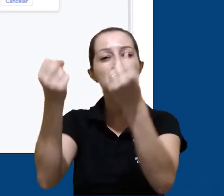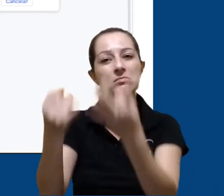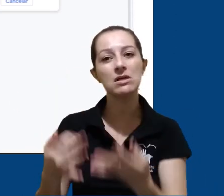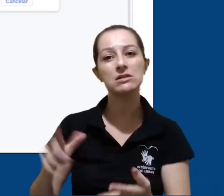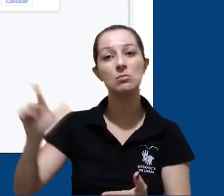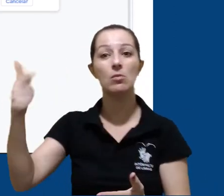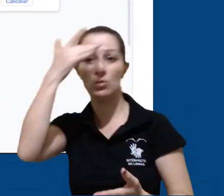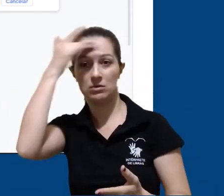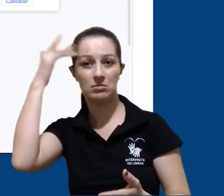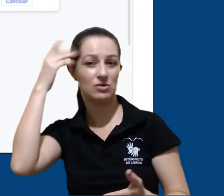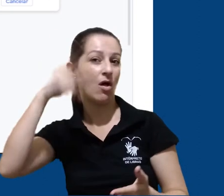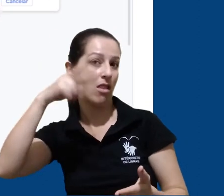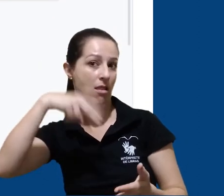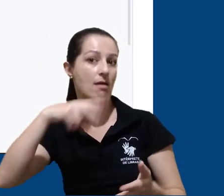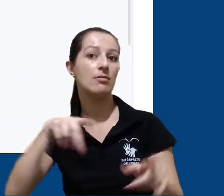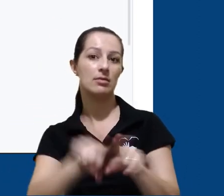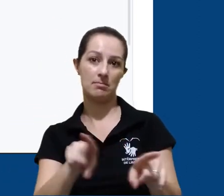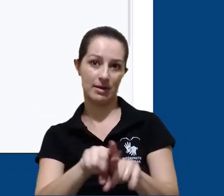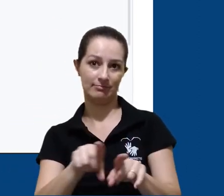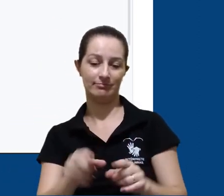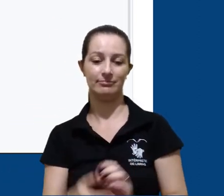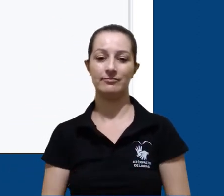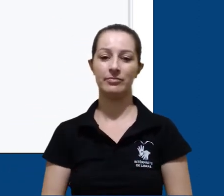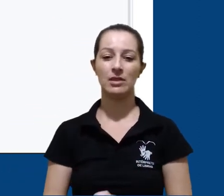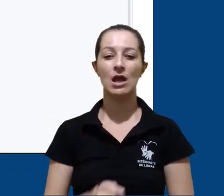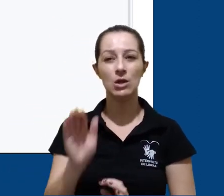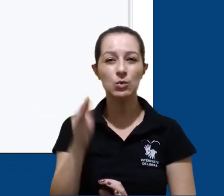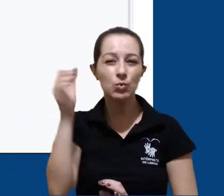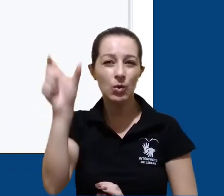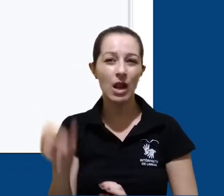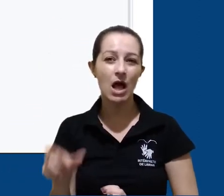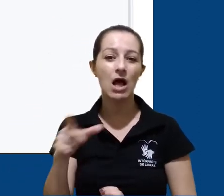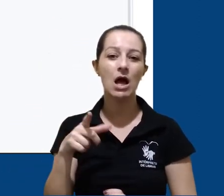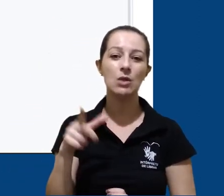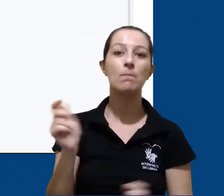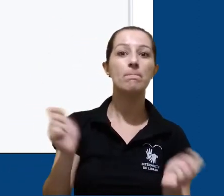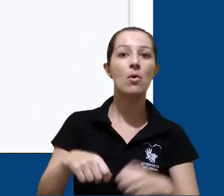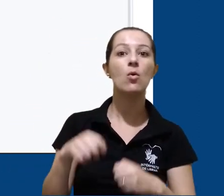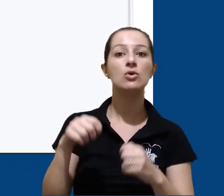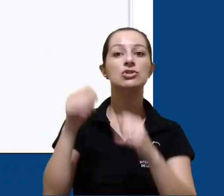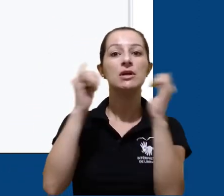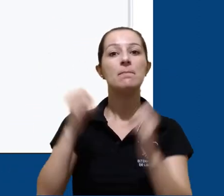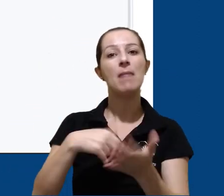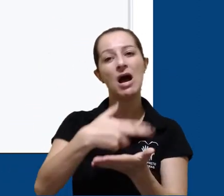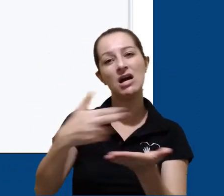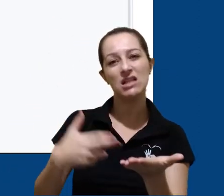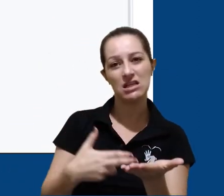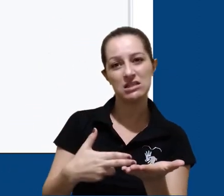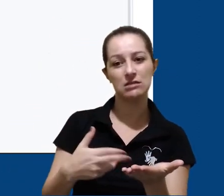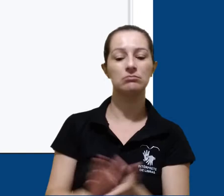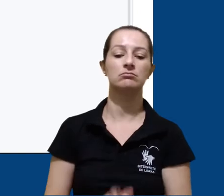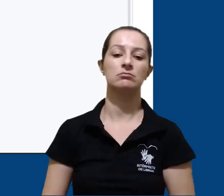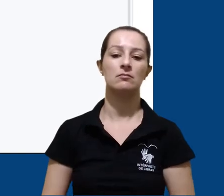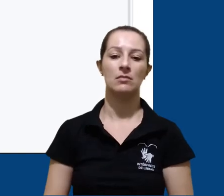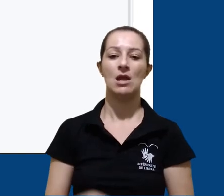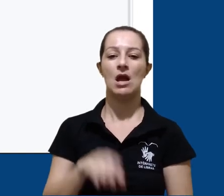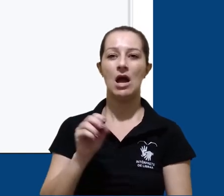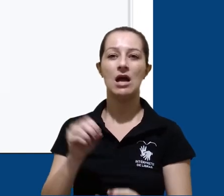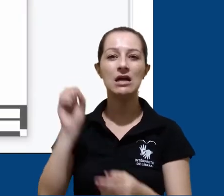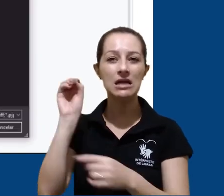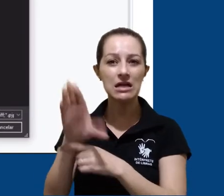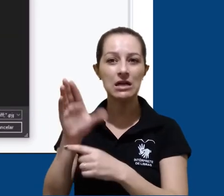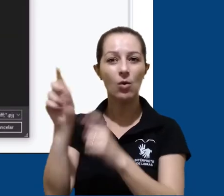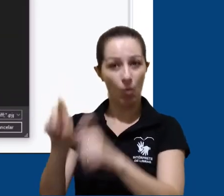veremos posteriormente e ao lado do comentários podemos inserir também imagens quando clicamos no item